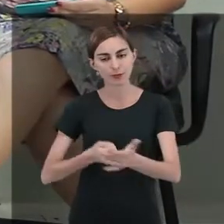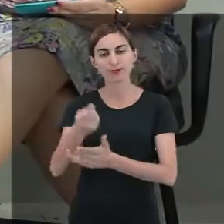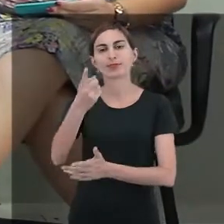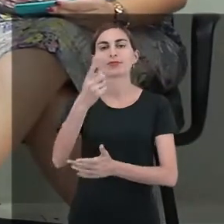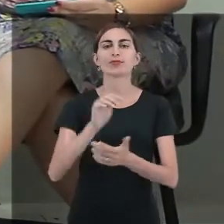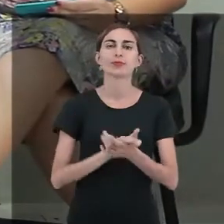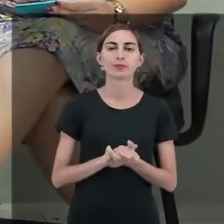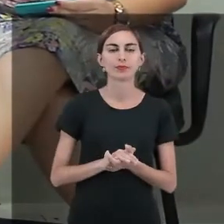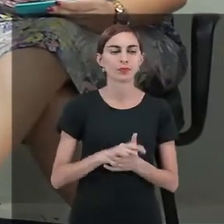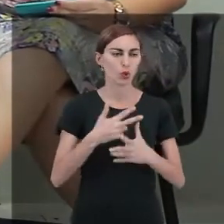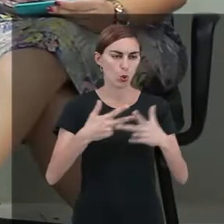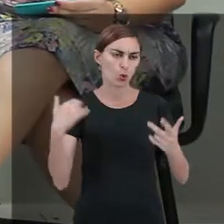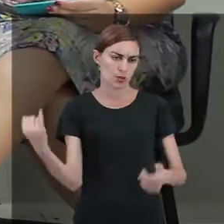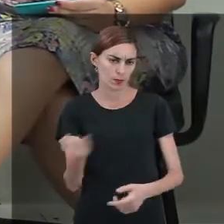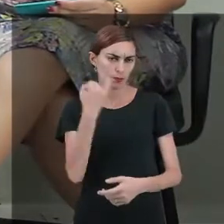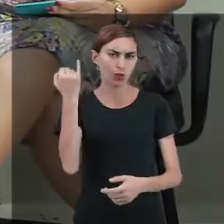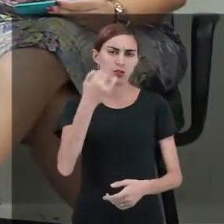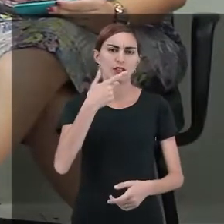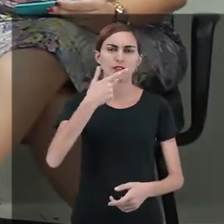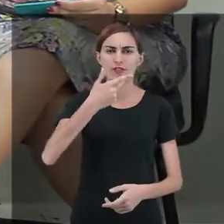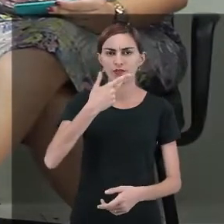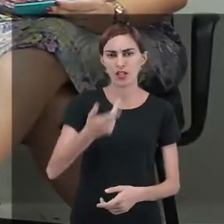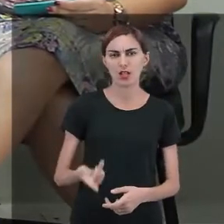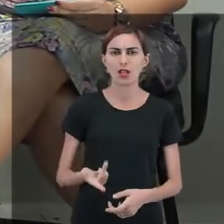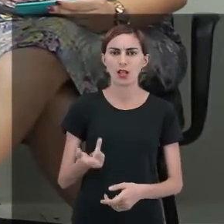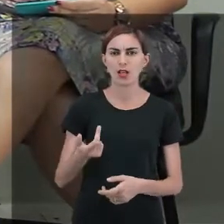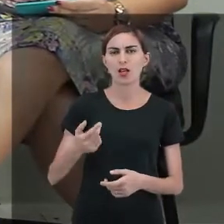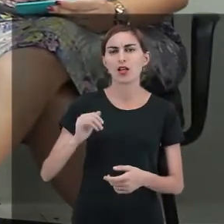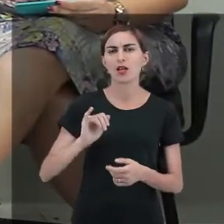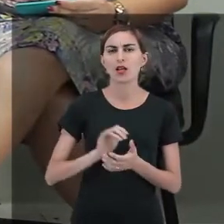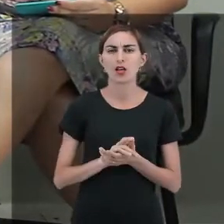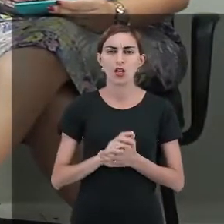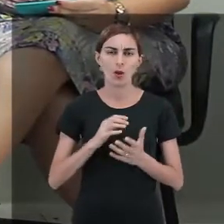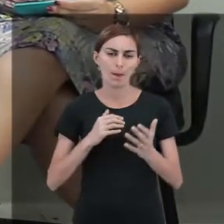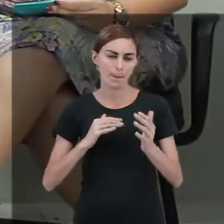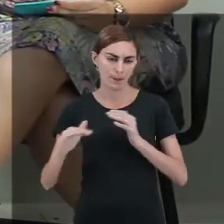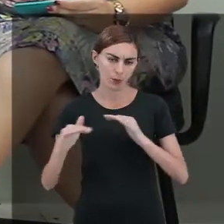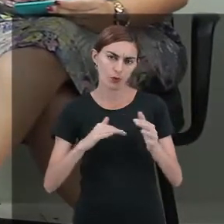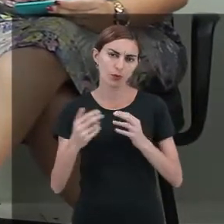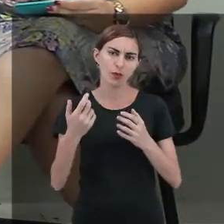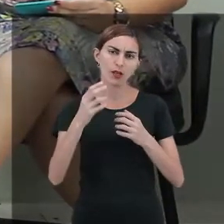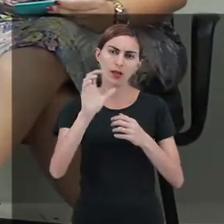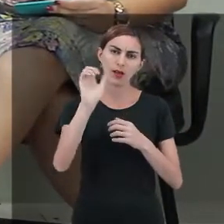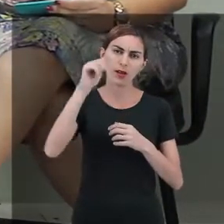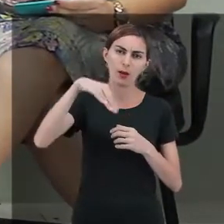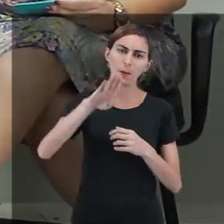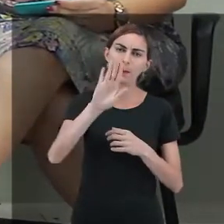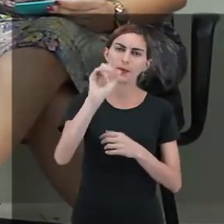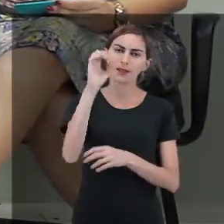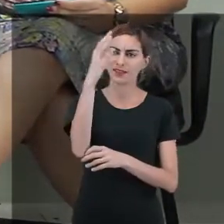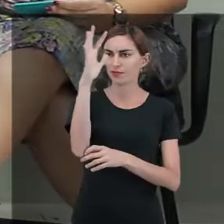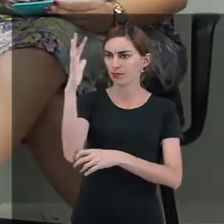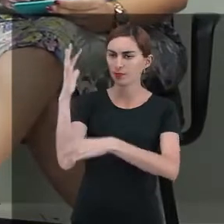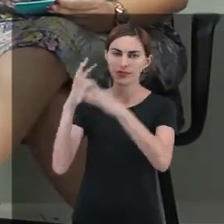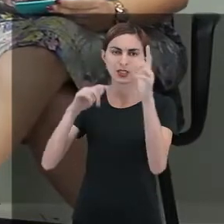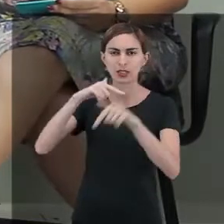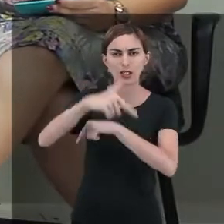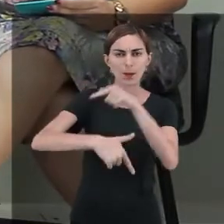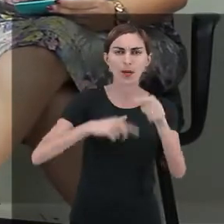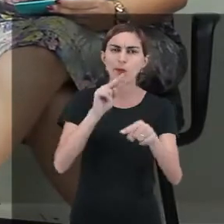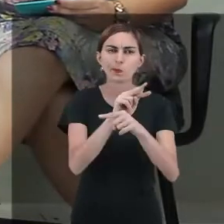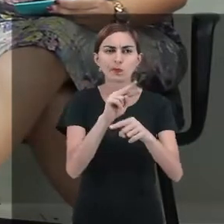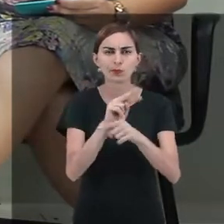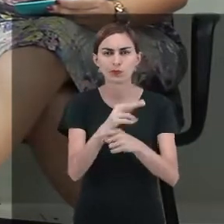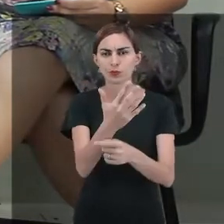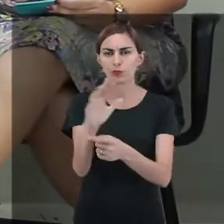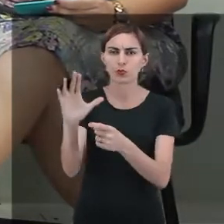nós falarmos em relação à embalagem é esse movimento de apelo às questões ambientais. Né? Sim, quando a gente trabalha com as questões dos